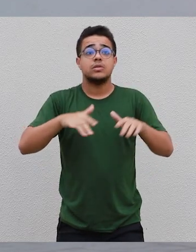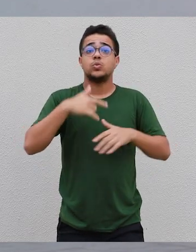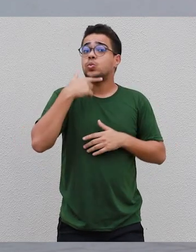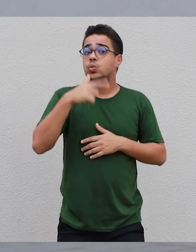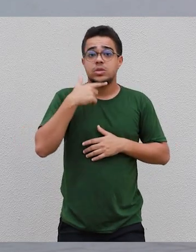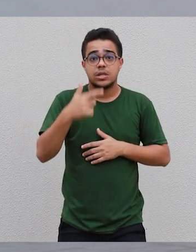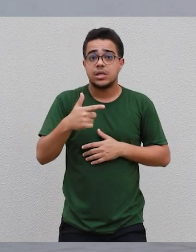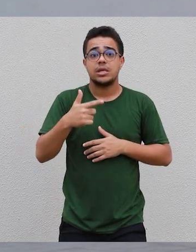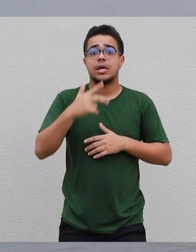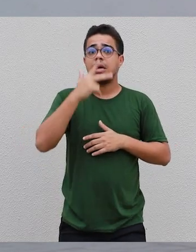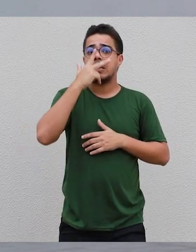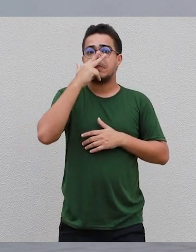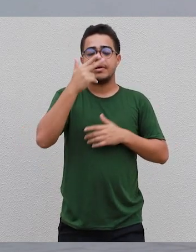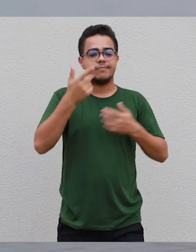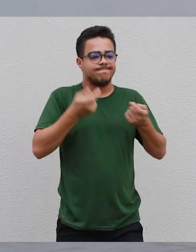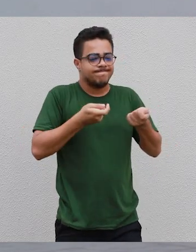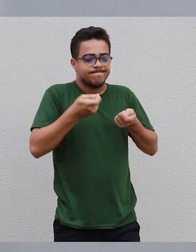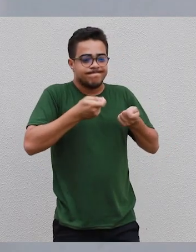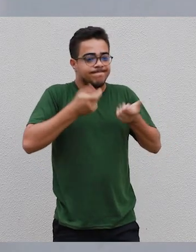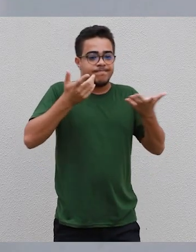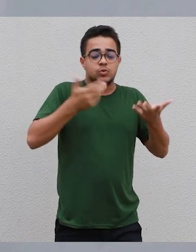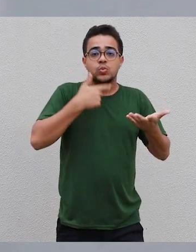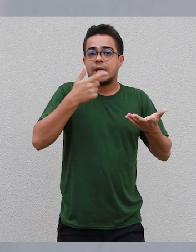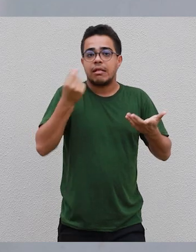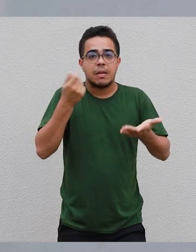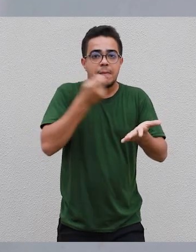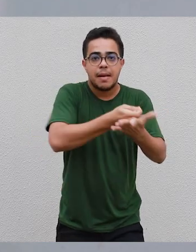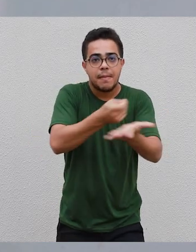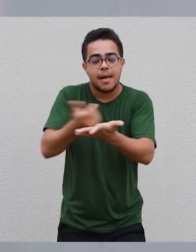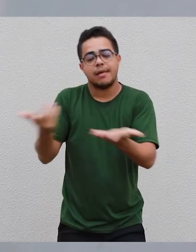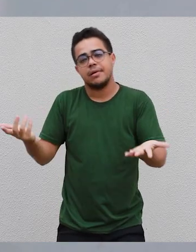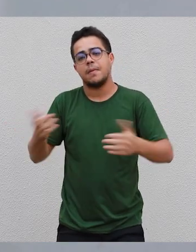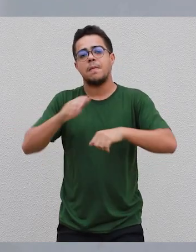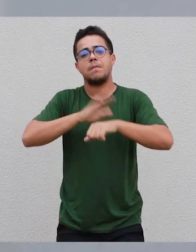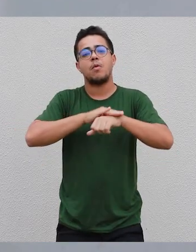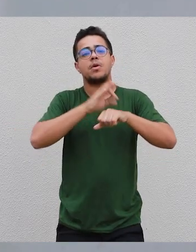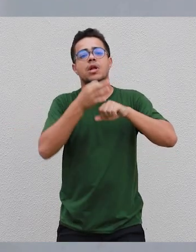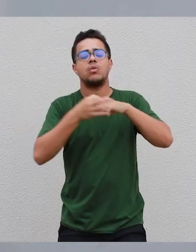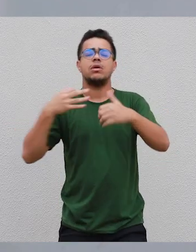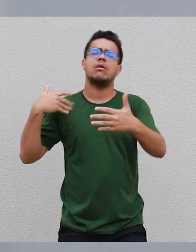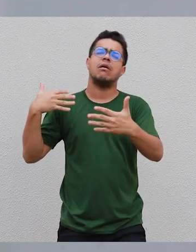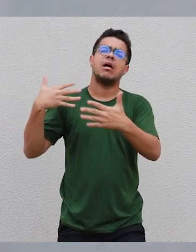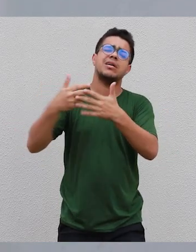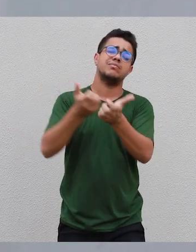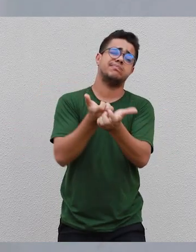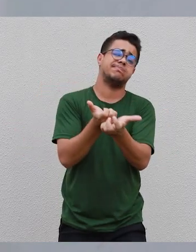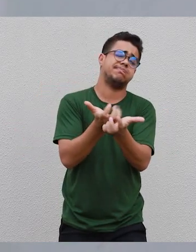certo. Às vezes as coisas saíam um pouco do controle e, durante essa graduação, inúmeras vezes,